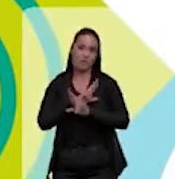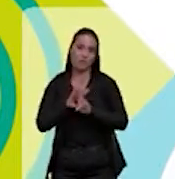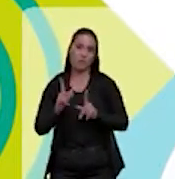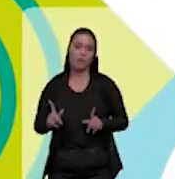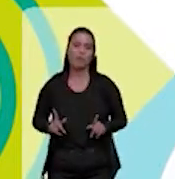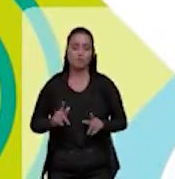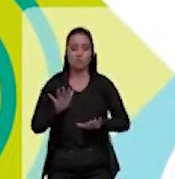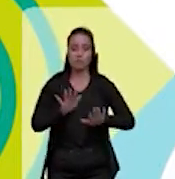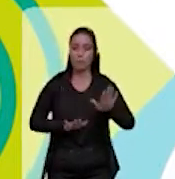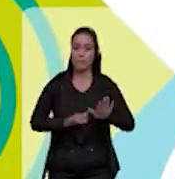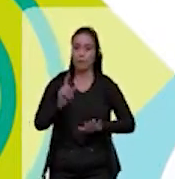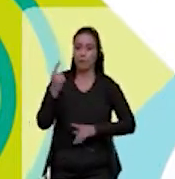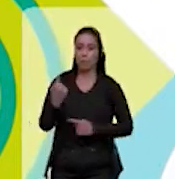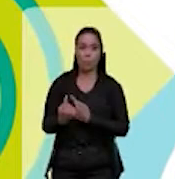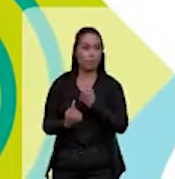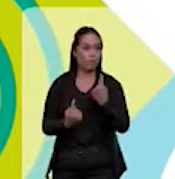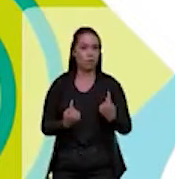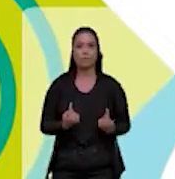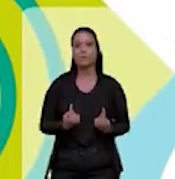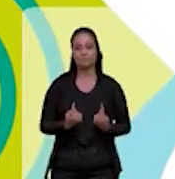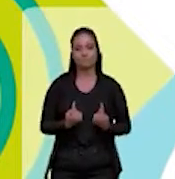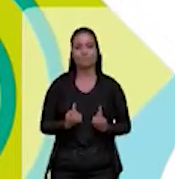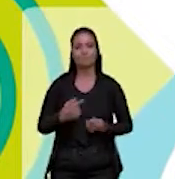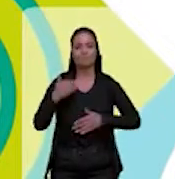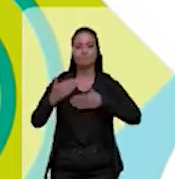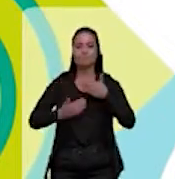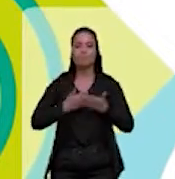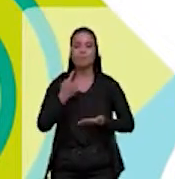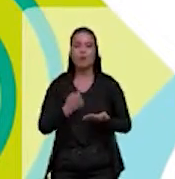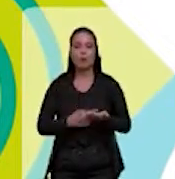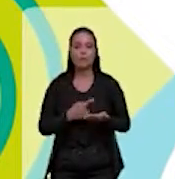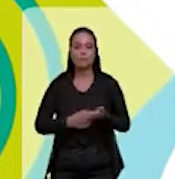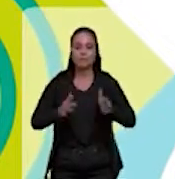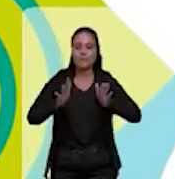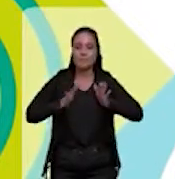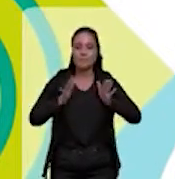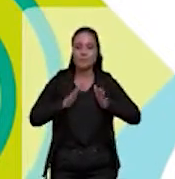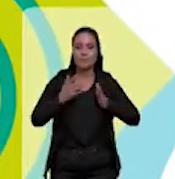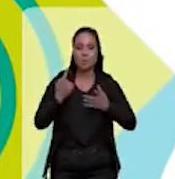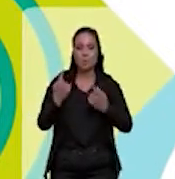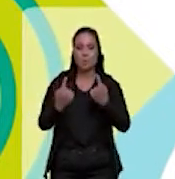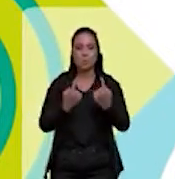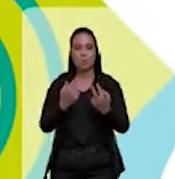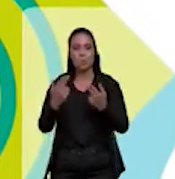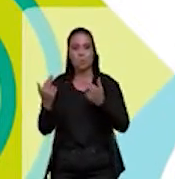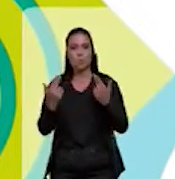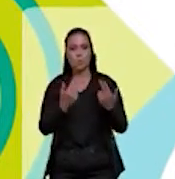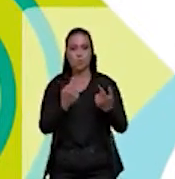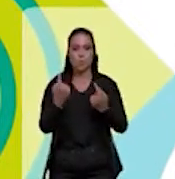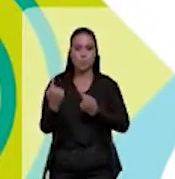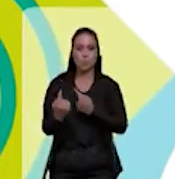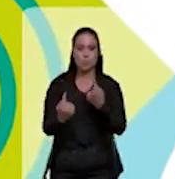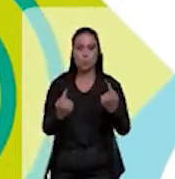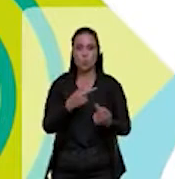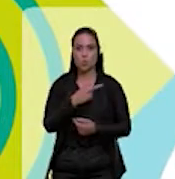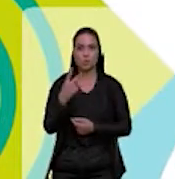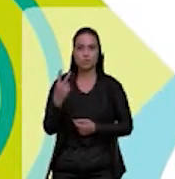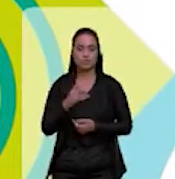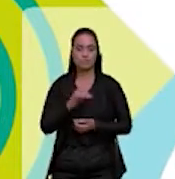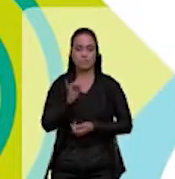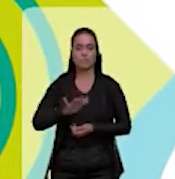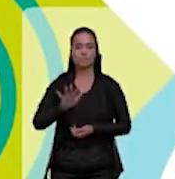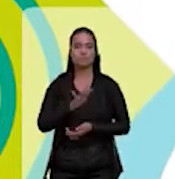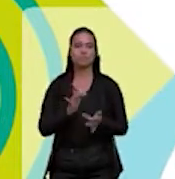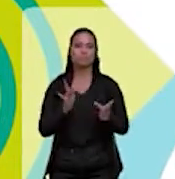diferentes dependem uma da outra num processo marcado pelo enriquecimento mútuo desses dois hábitos